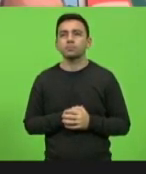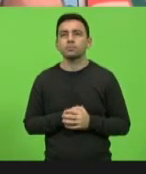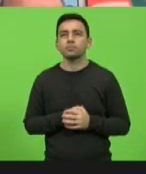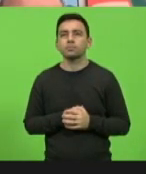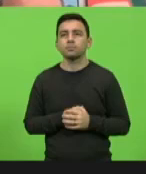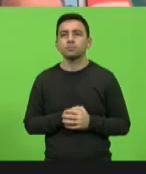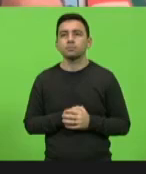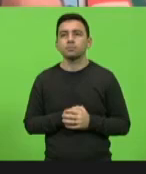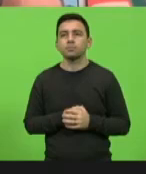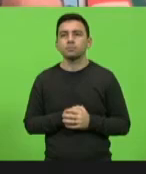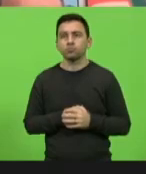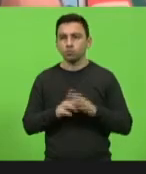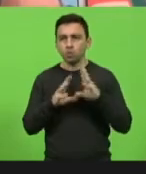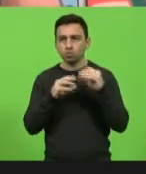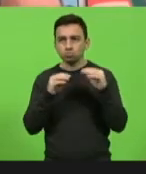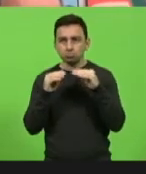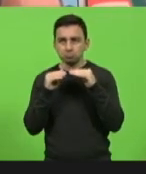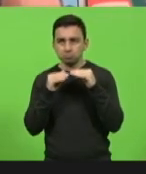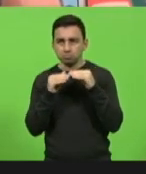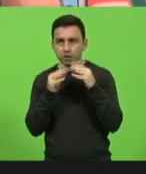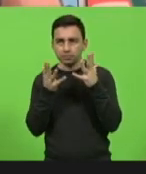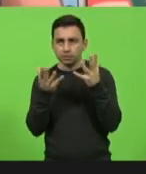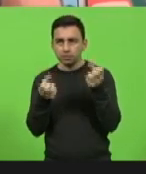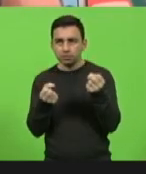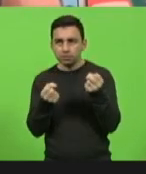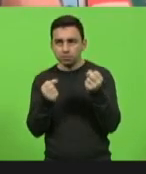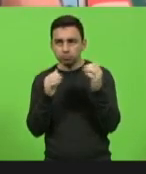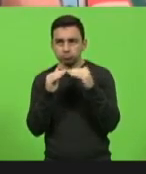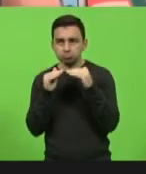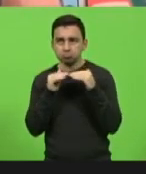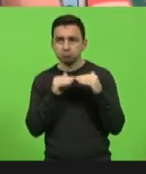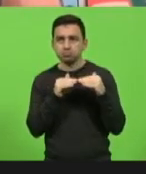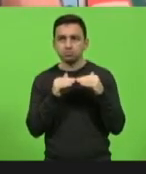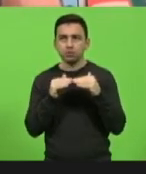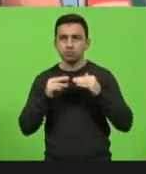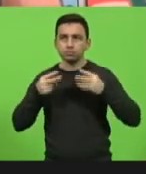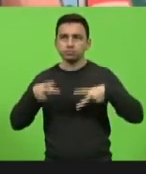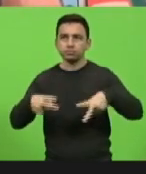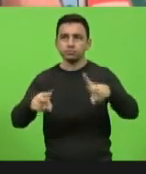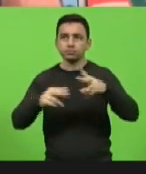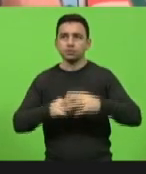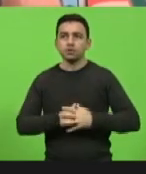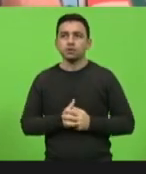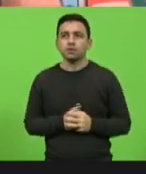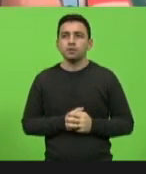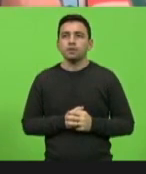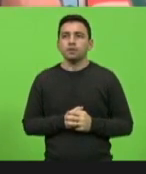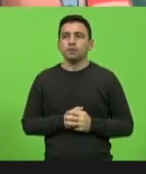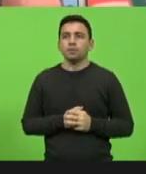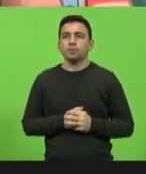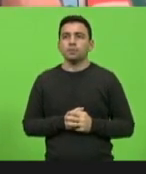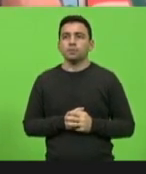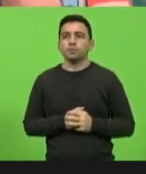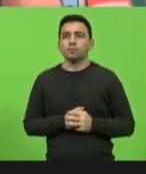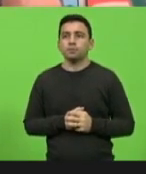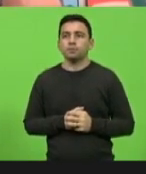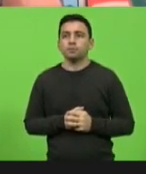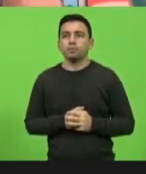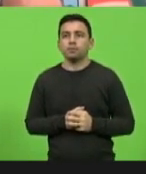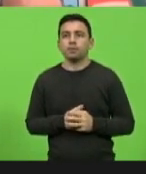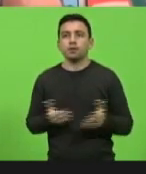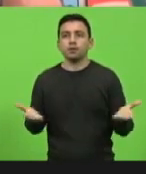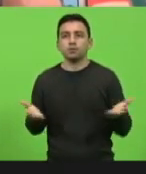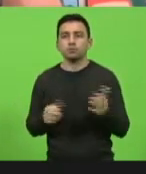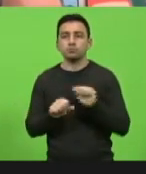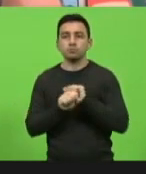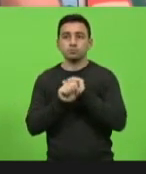como aquiescência para nós prosseguirmos. Concordo, perfeito? Também. Perfeito, concordo. Vamos tocando, então. Bom, segue, então, a fase de esclarecimentos